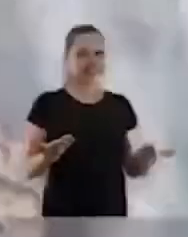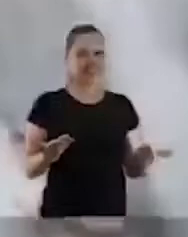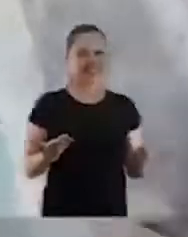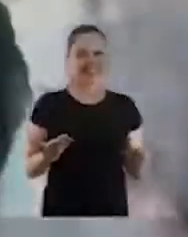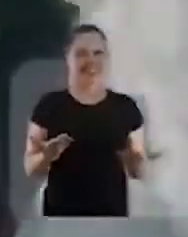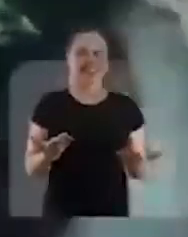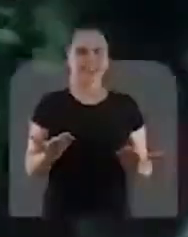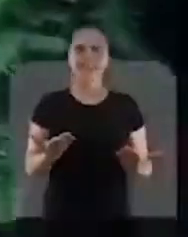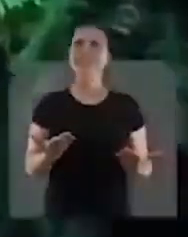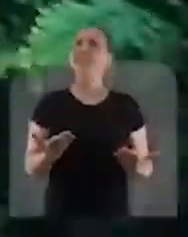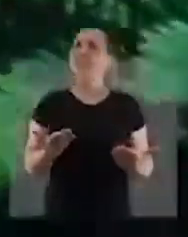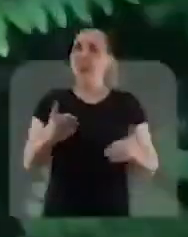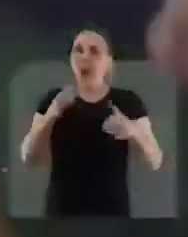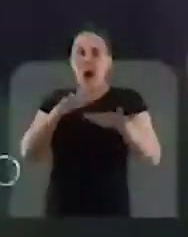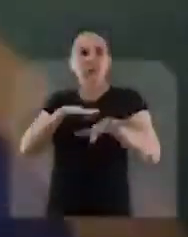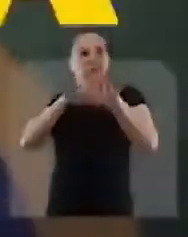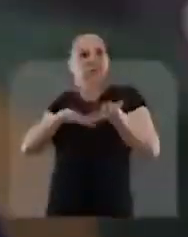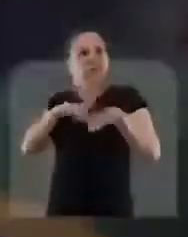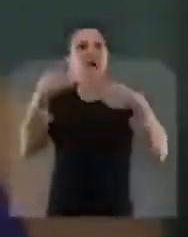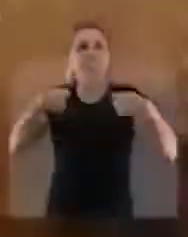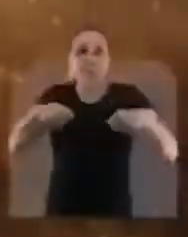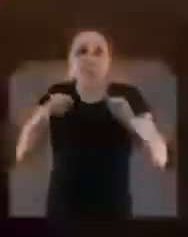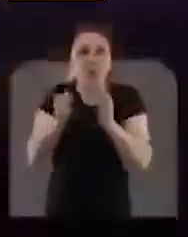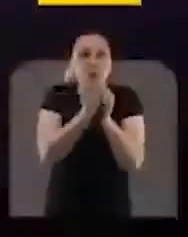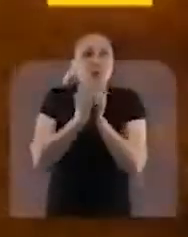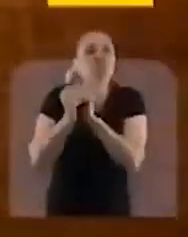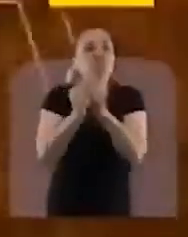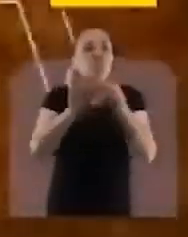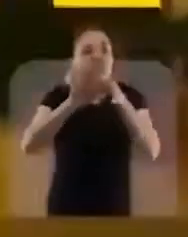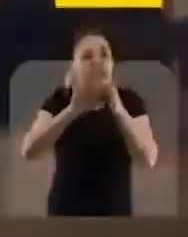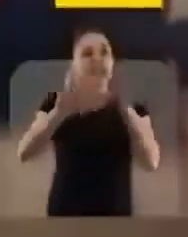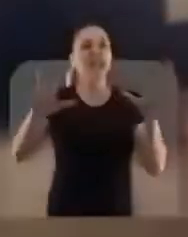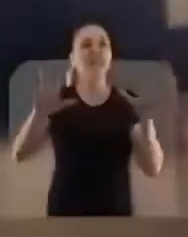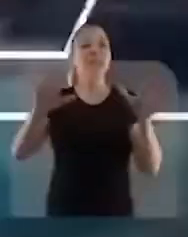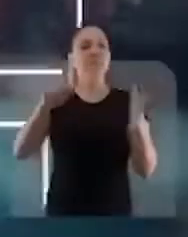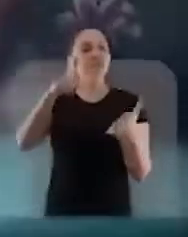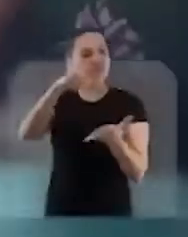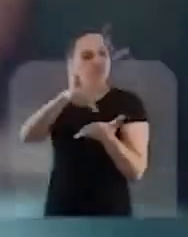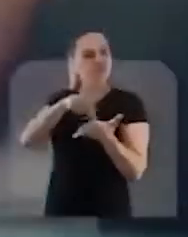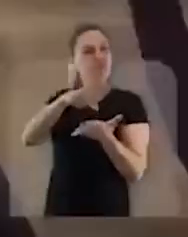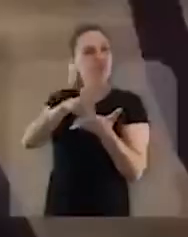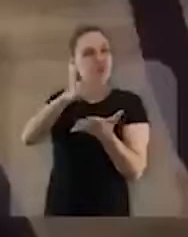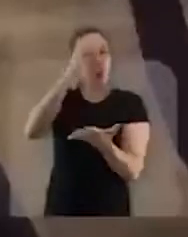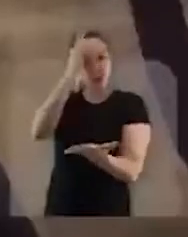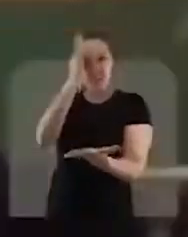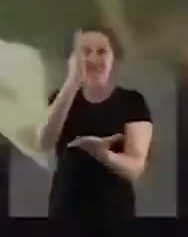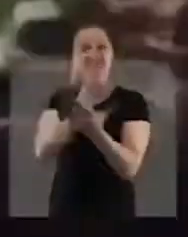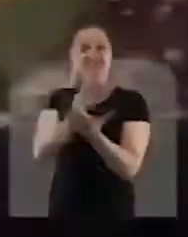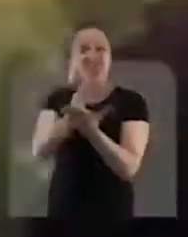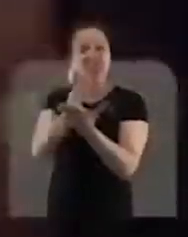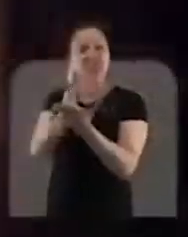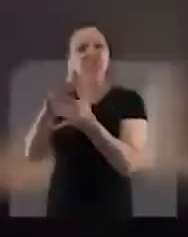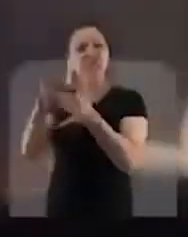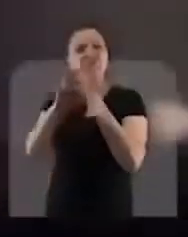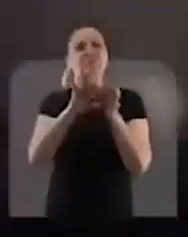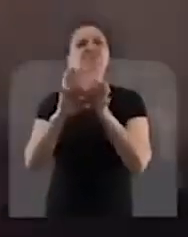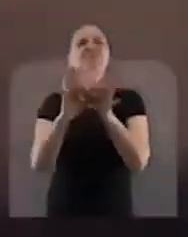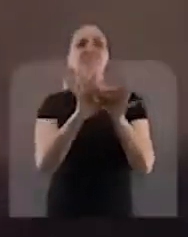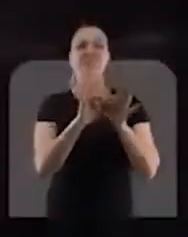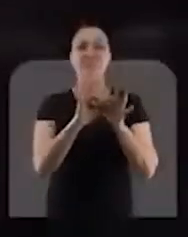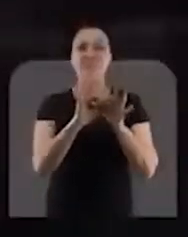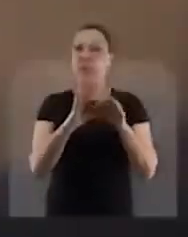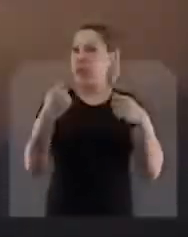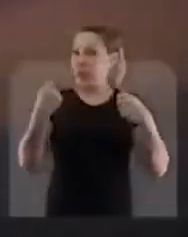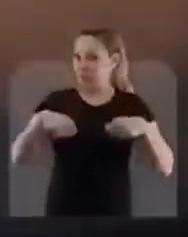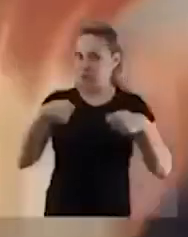Temos que ir para as ruas todos juntos, com a nossa liberdade, nossa verdade e nossa fé. Se precisar, a gente